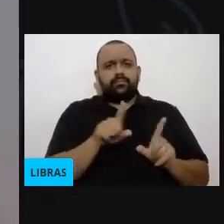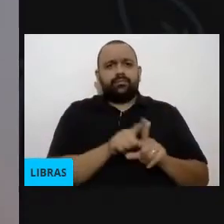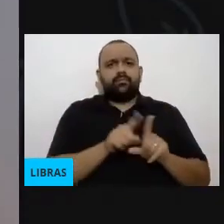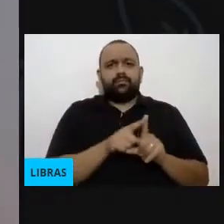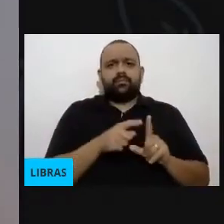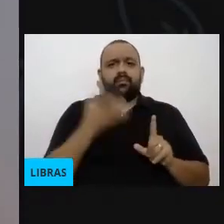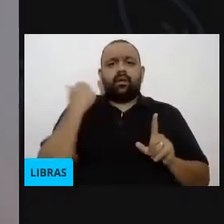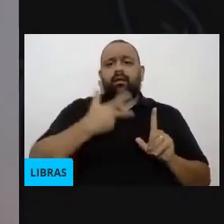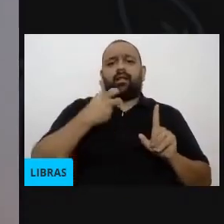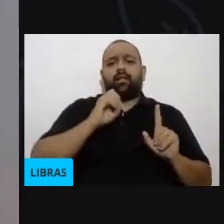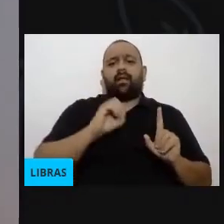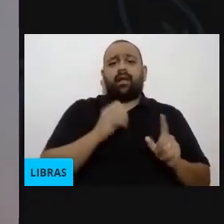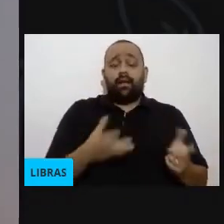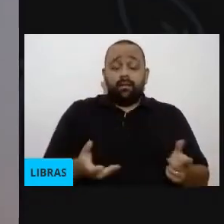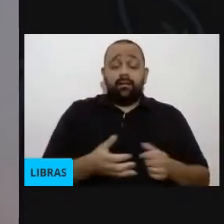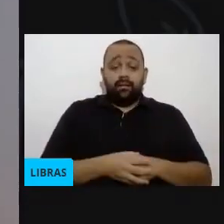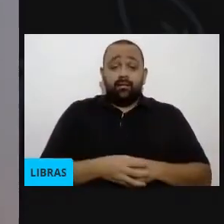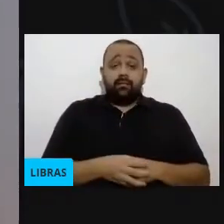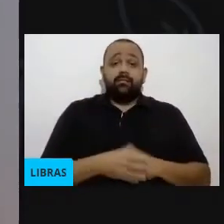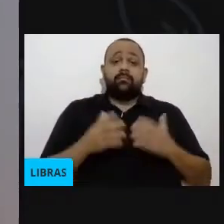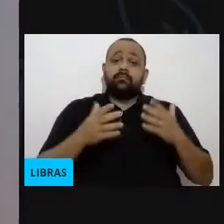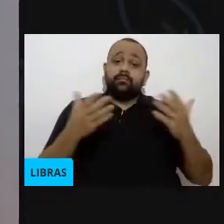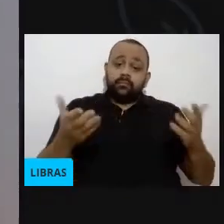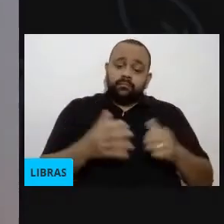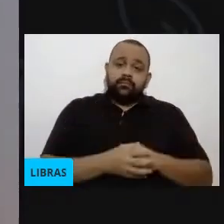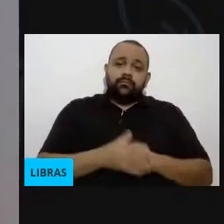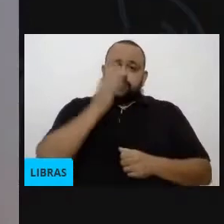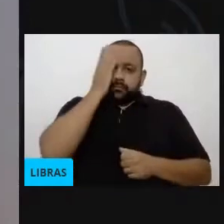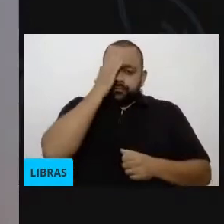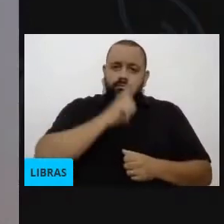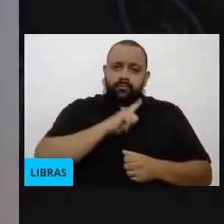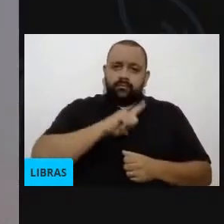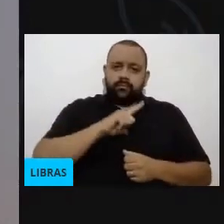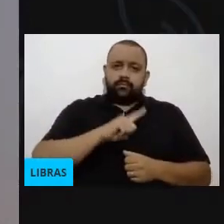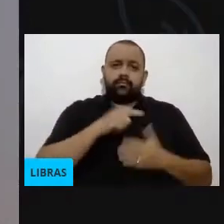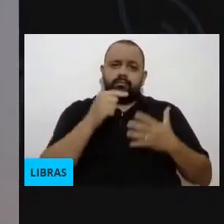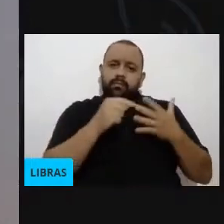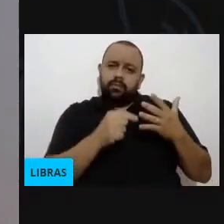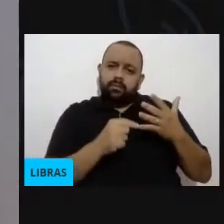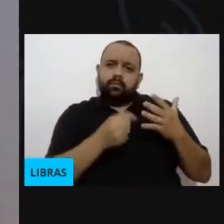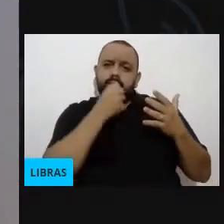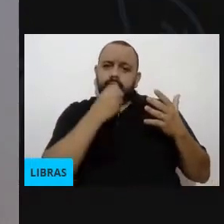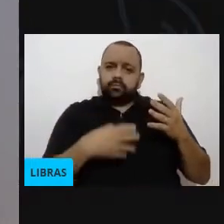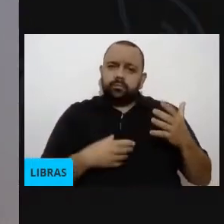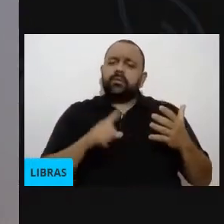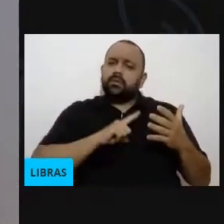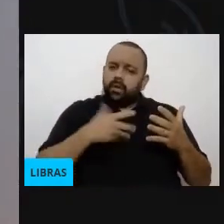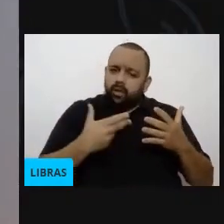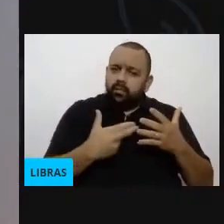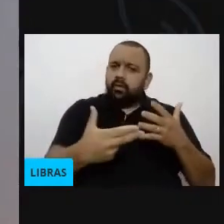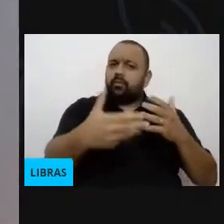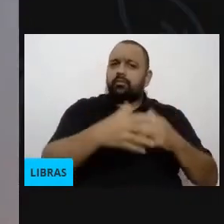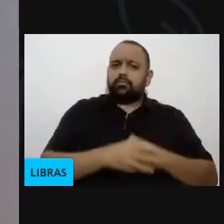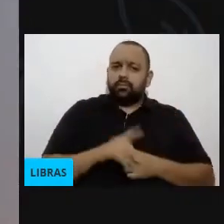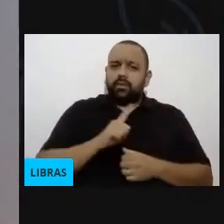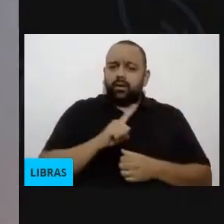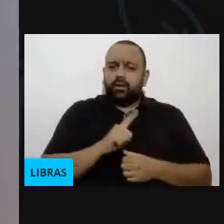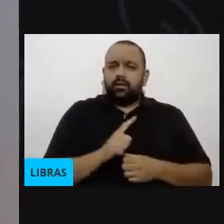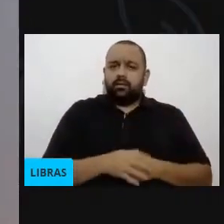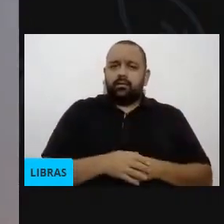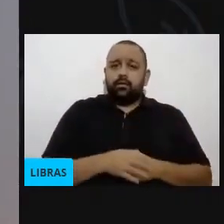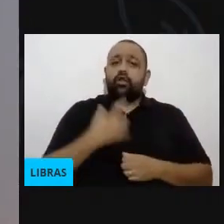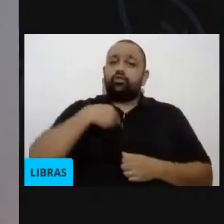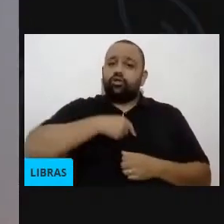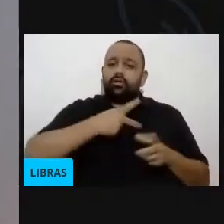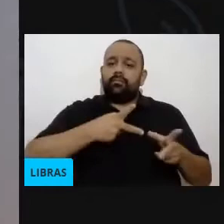relatadas, né? Então, existiu coisas boas, e há coisas boas, certamente. E a gente tem que olhar